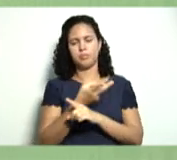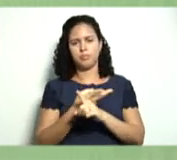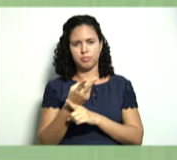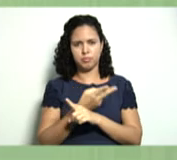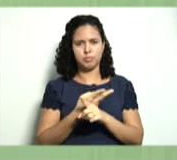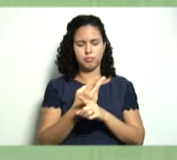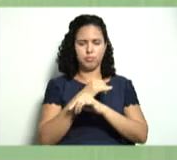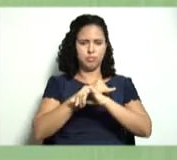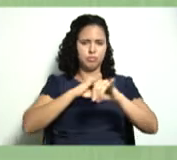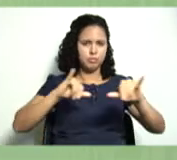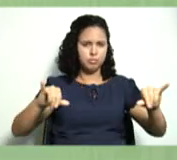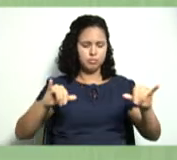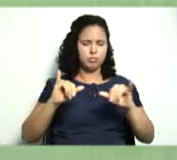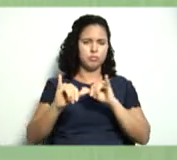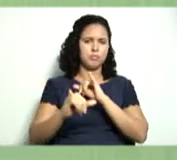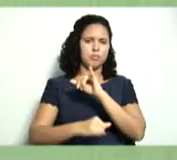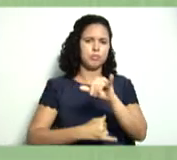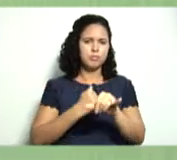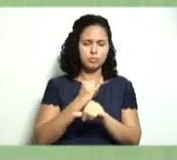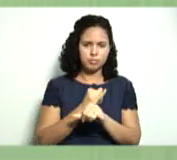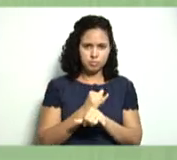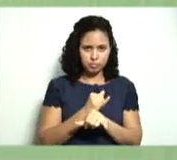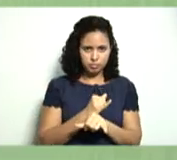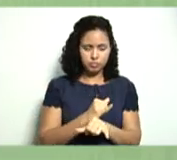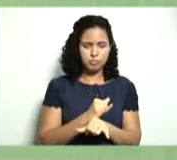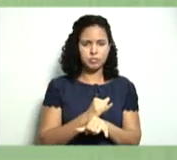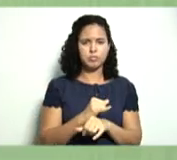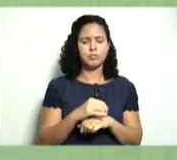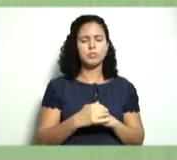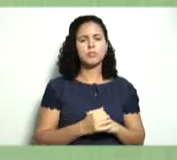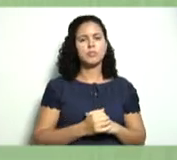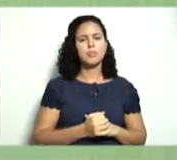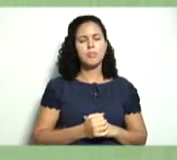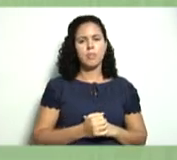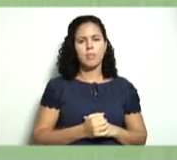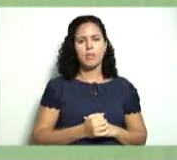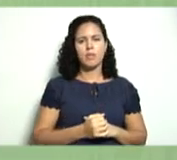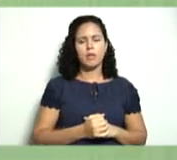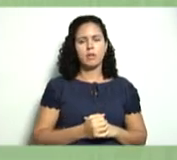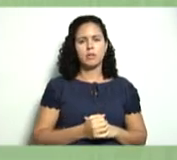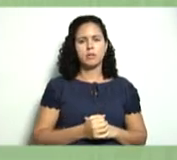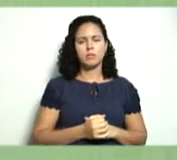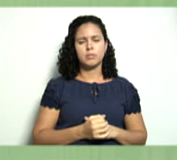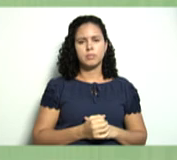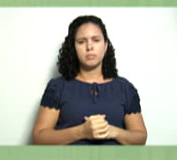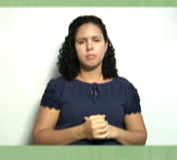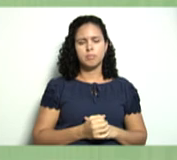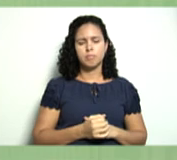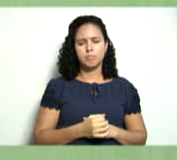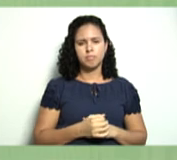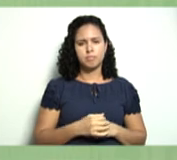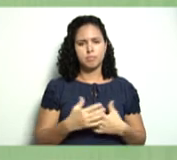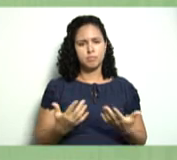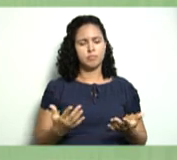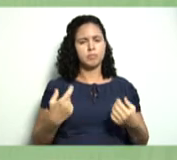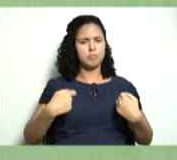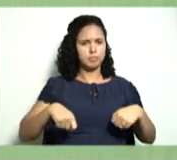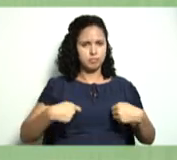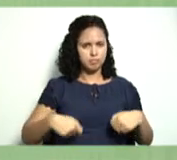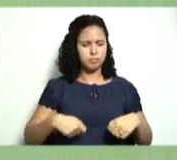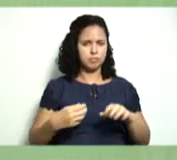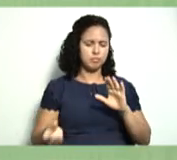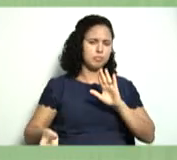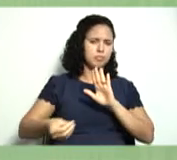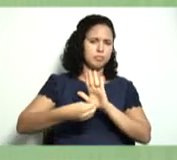às informações na internet porque você não teria configuração correta não teria essas informações